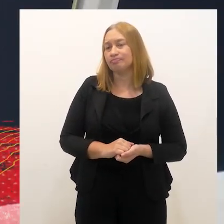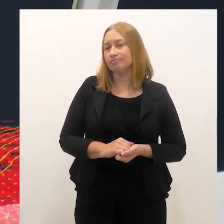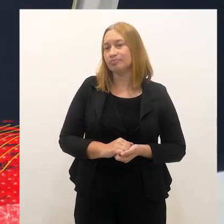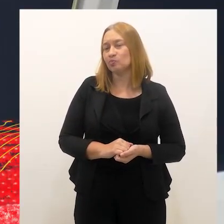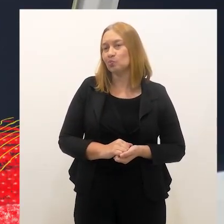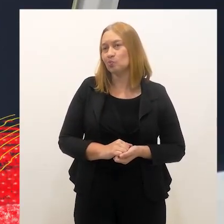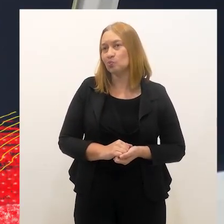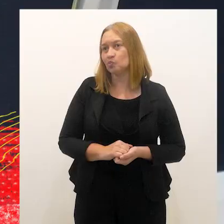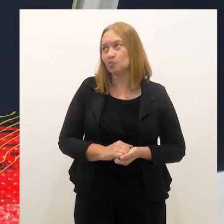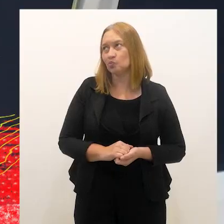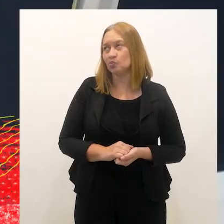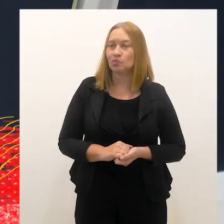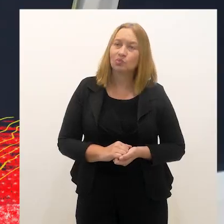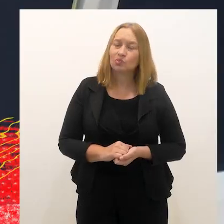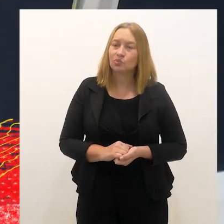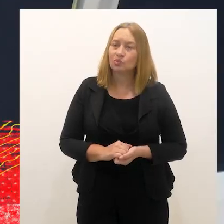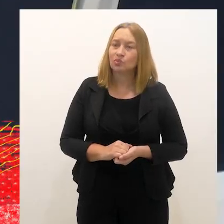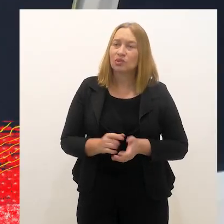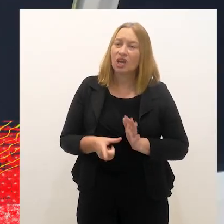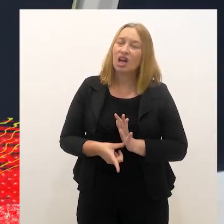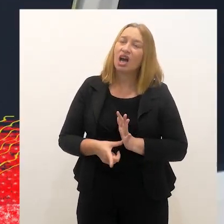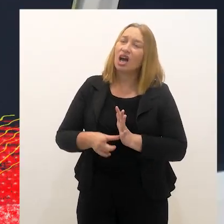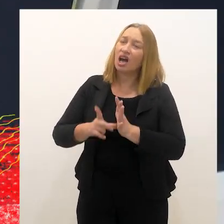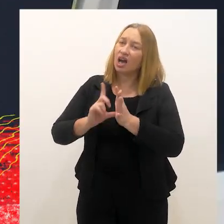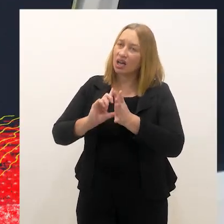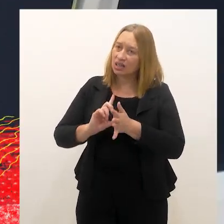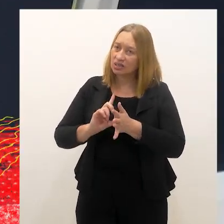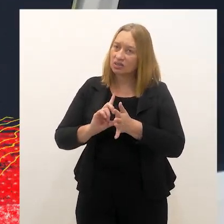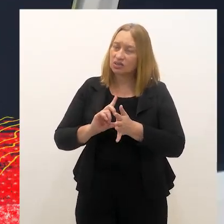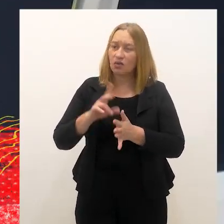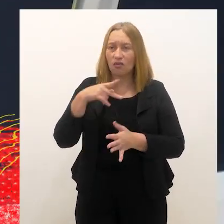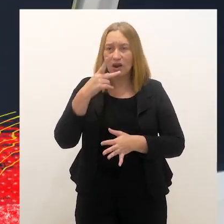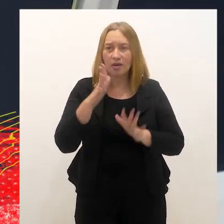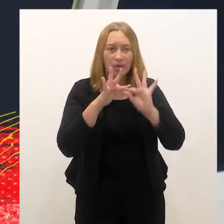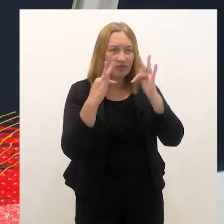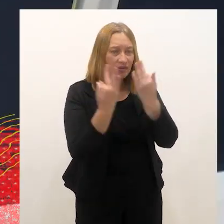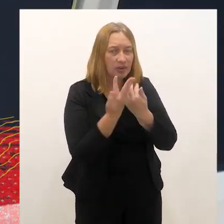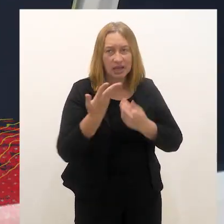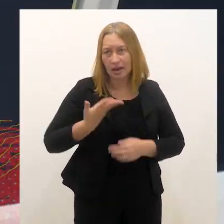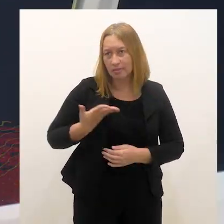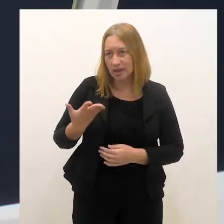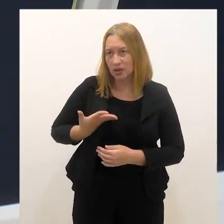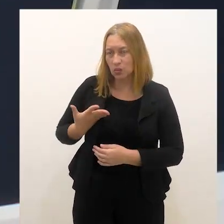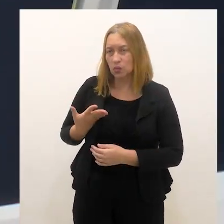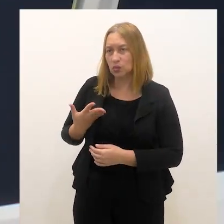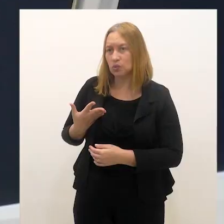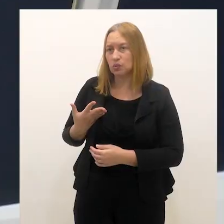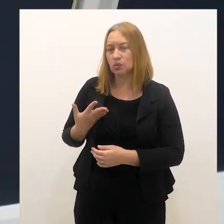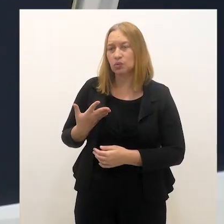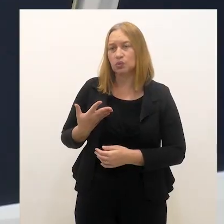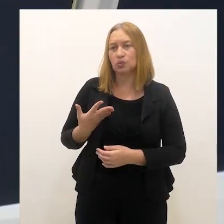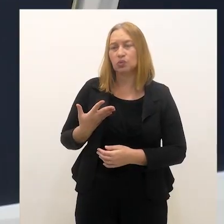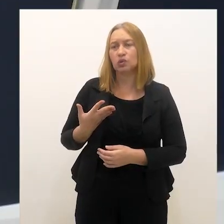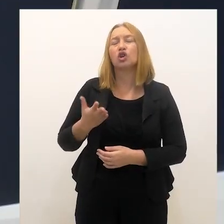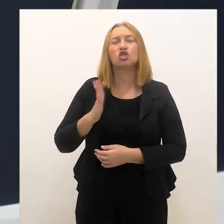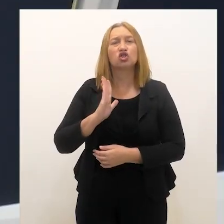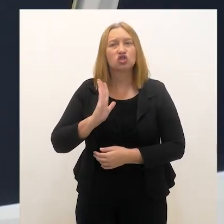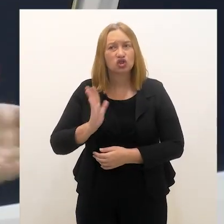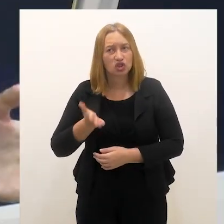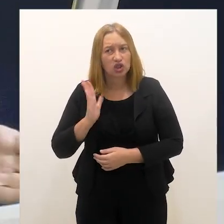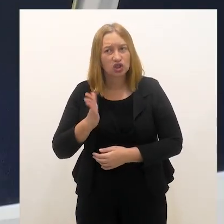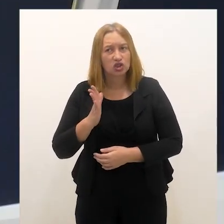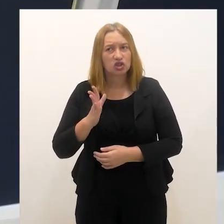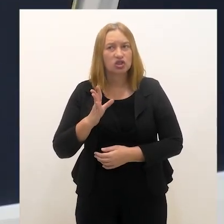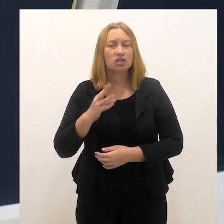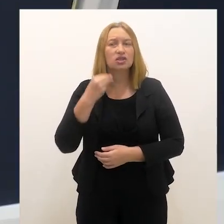Assim, desde antes de eu contar pra minha família e pros meus amigos, eu já